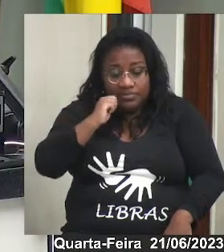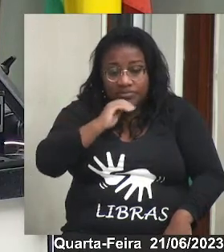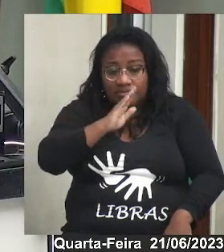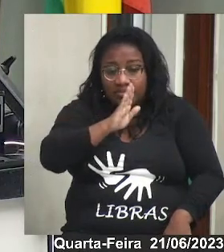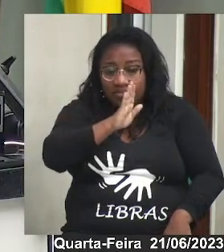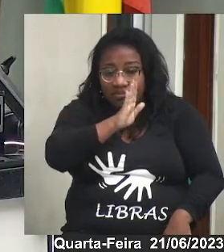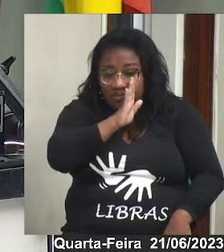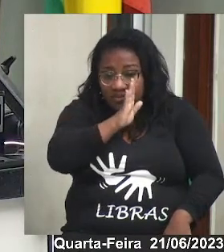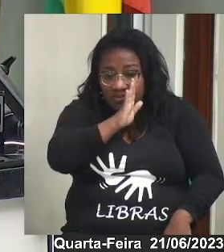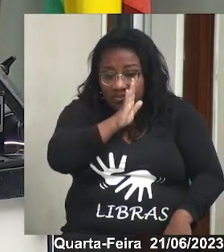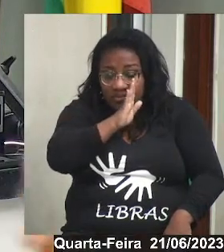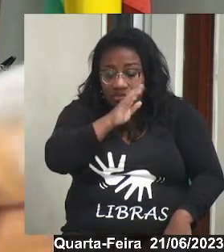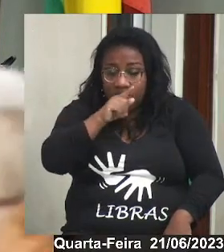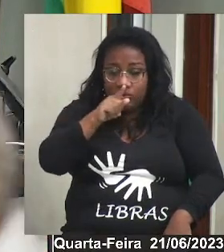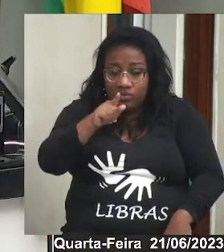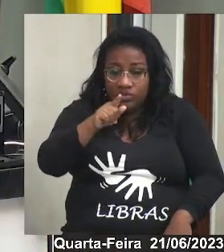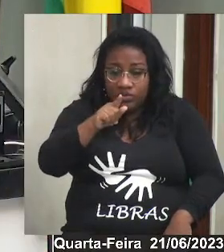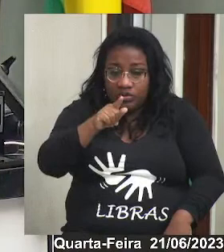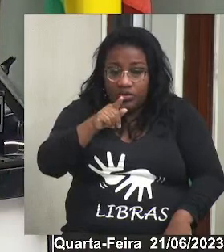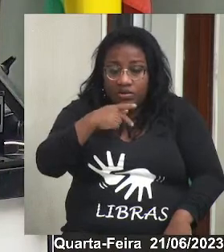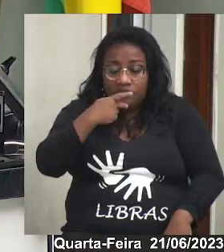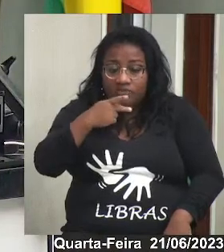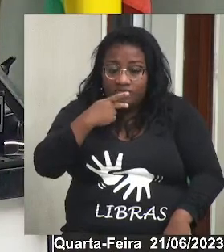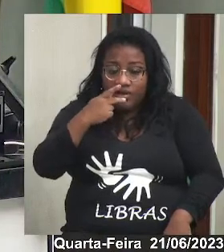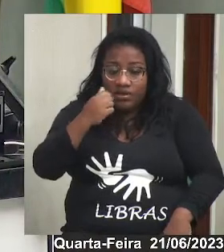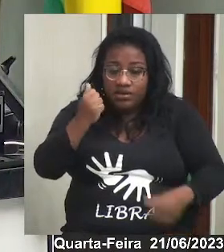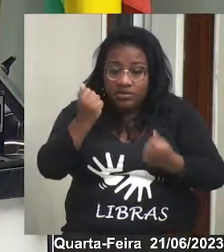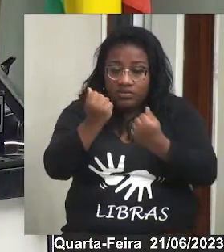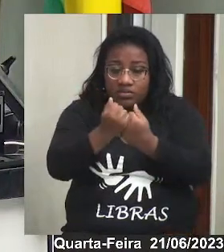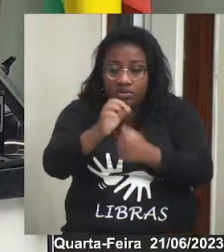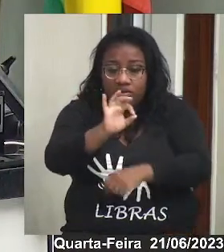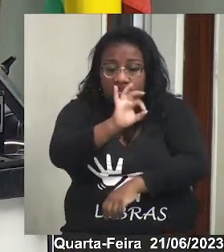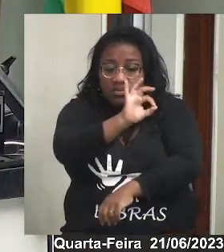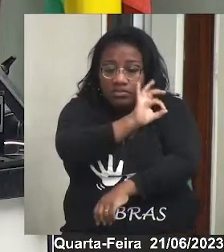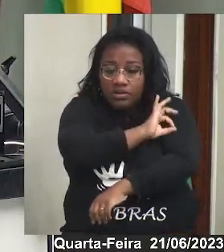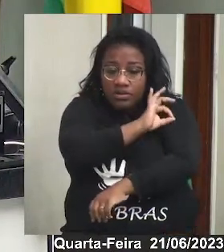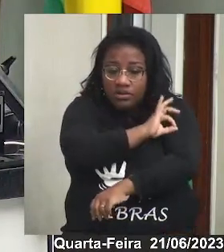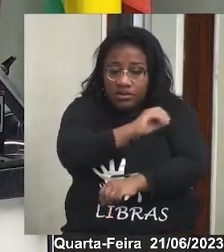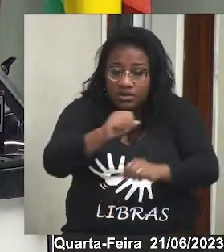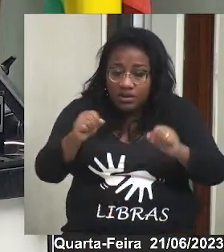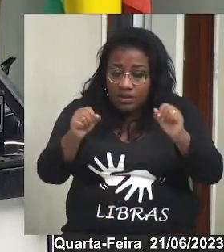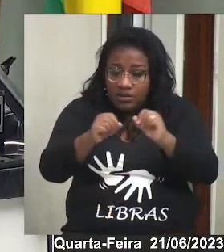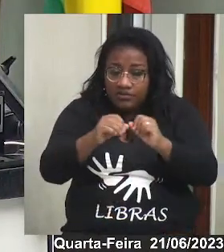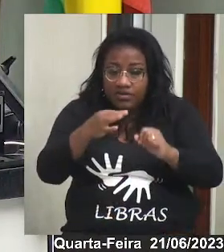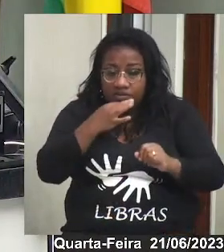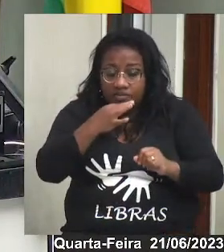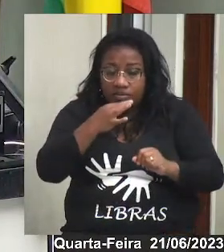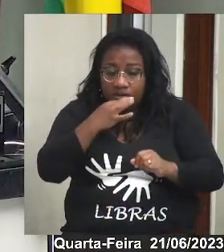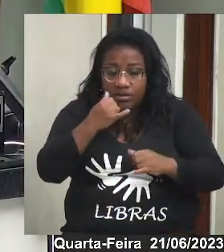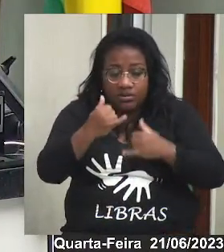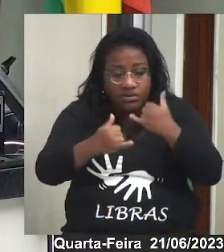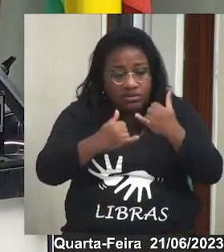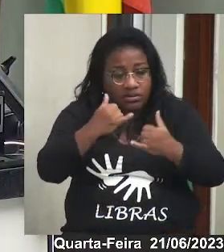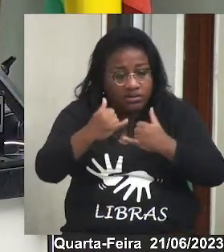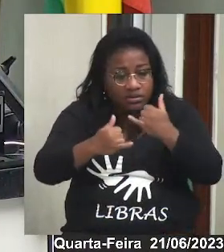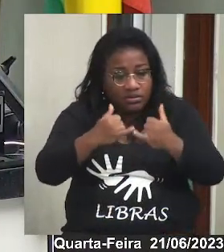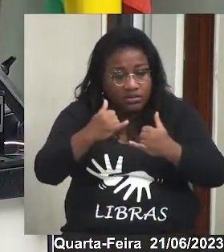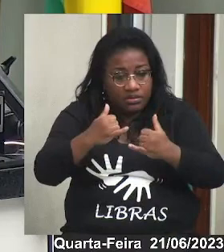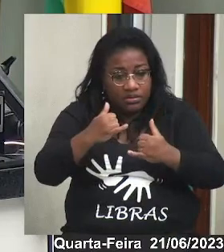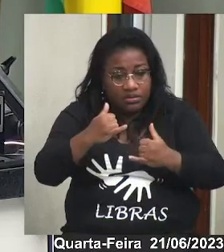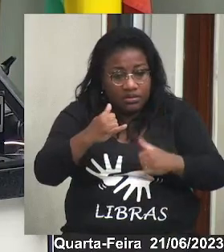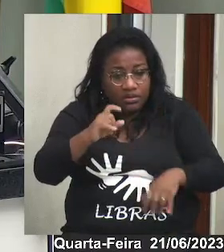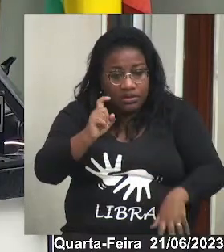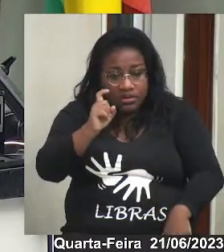Abidan, eu quero dizer para você, quando você fala que o vice-prefeito fez piada ou fez gracinha, o senhor está